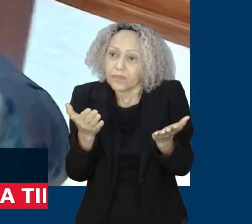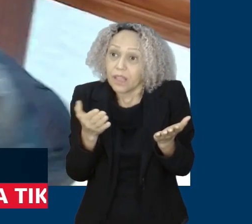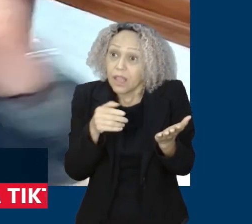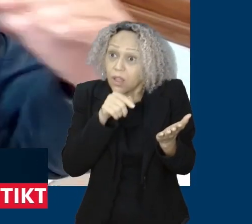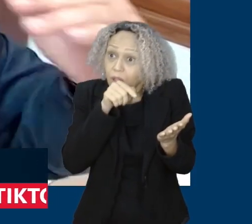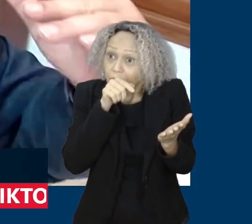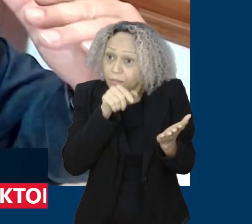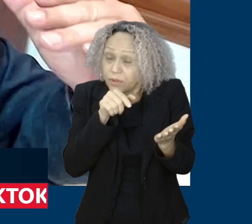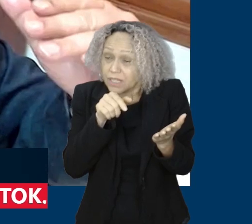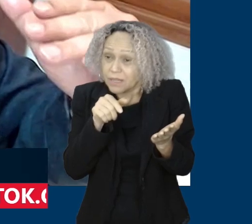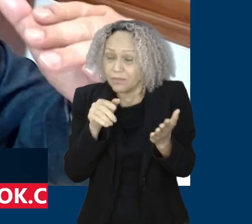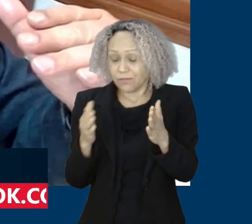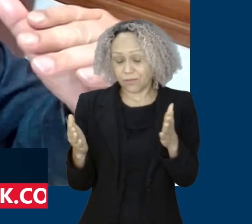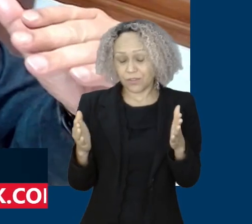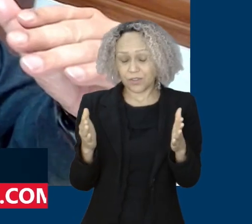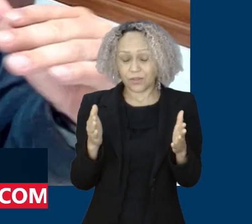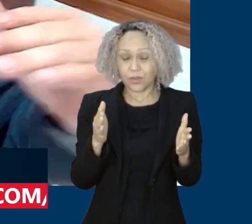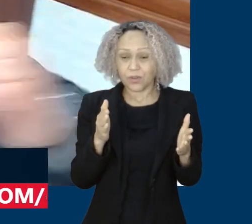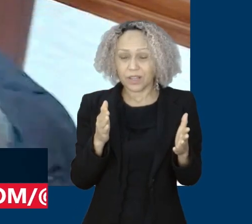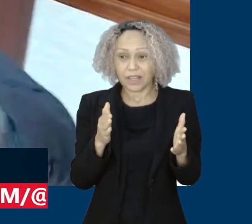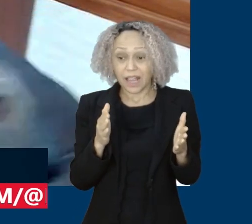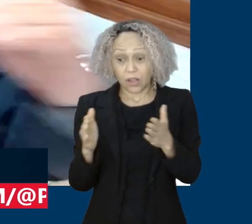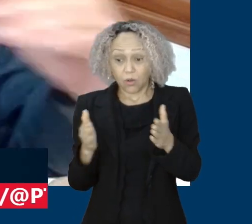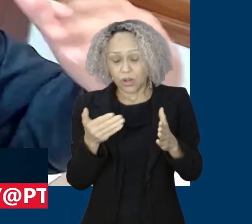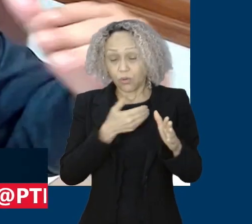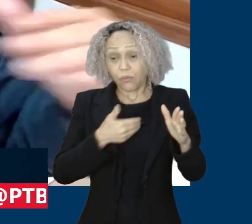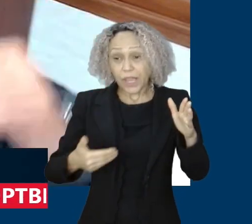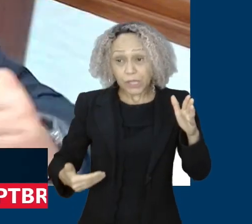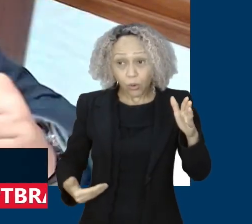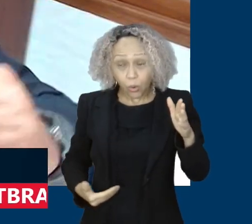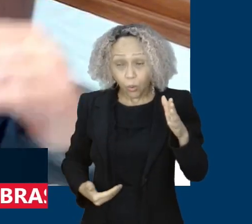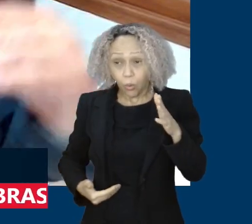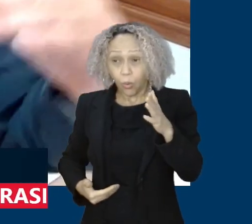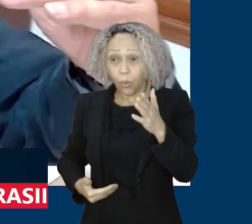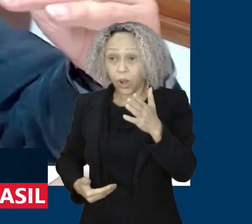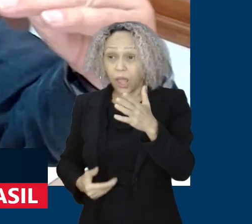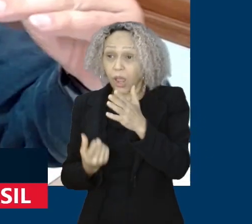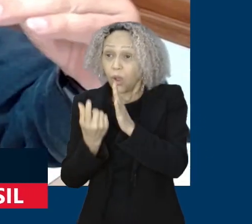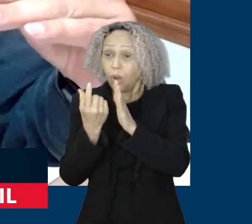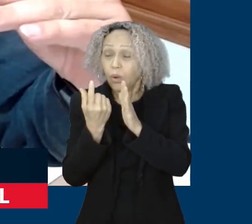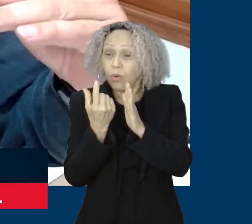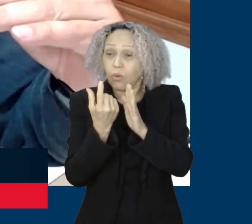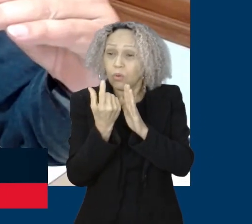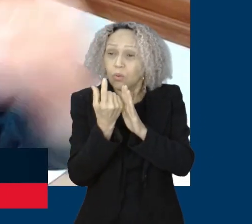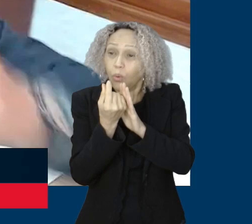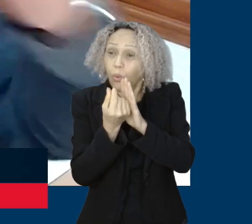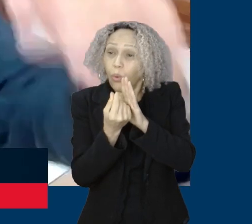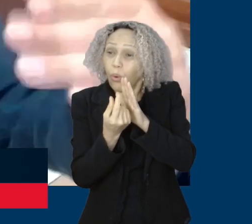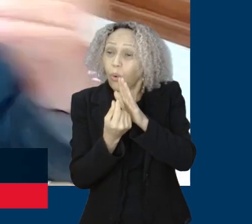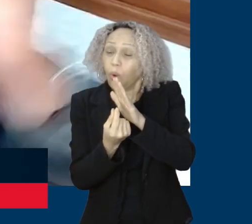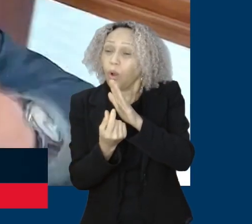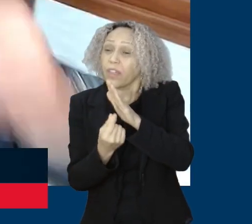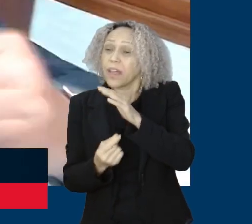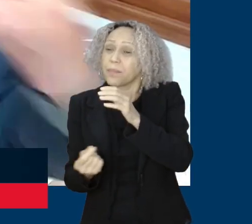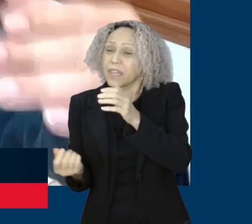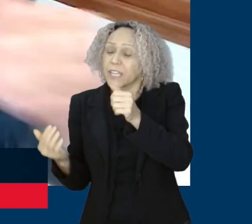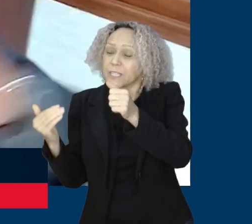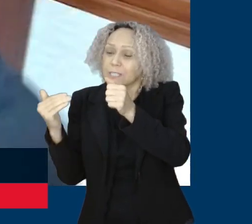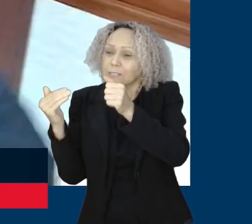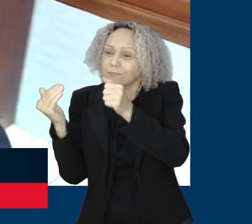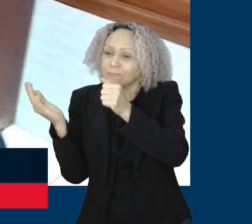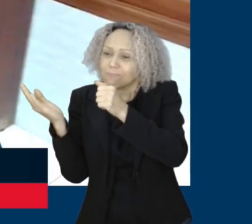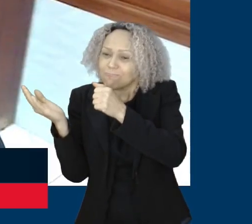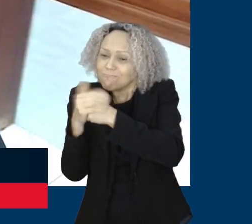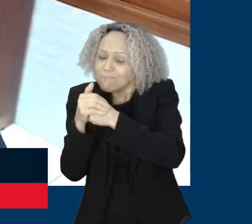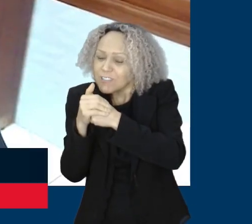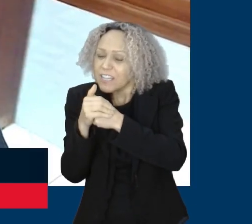Eu nunca peguei nada daquela porcaria do orçamento secreto. Com o governo Lula acabou, então aumentou o valor das emendas